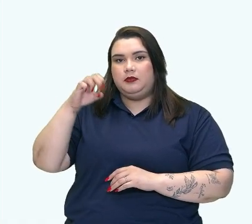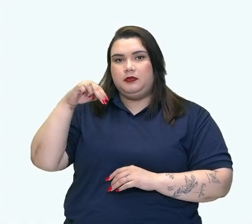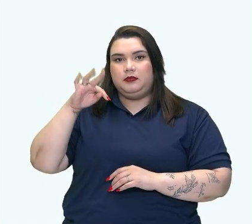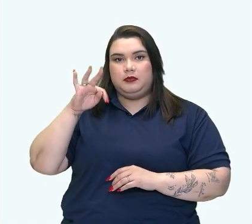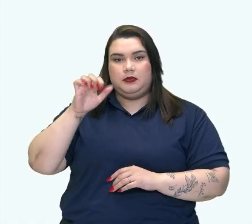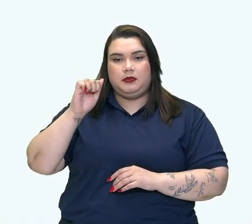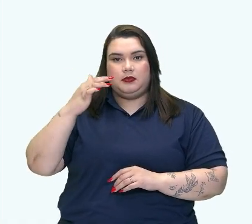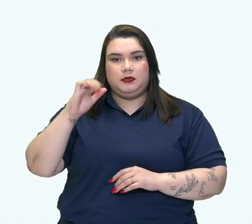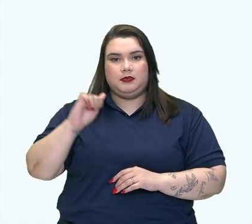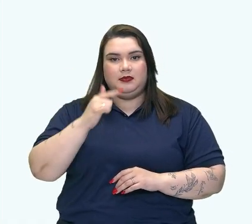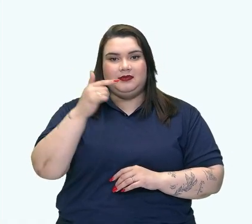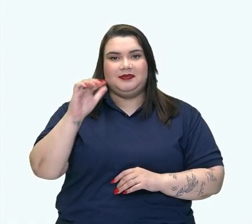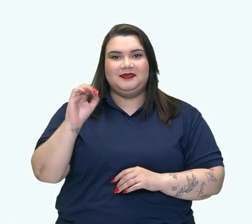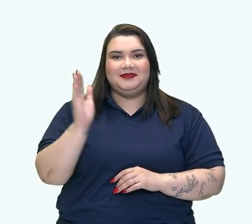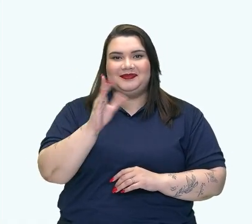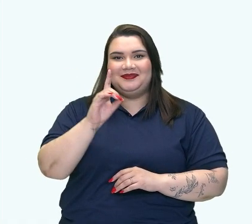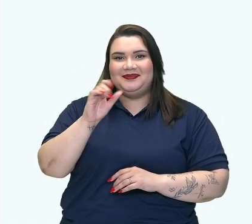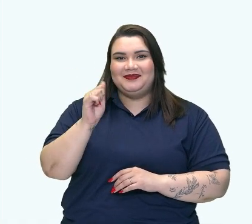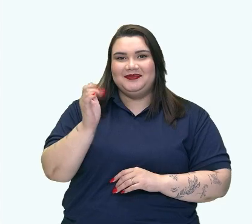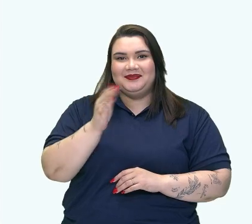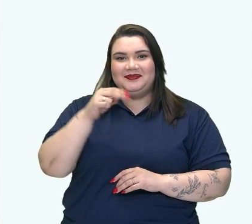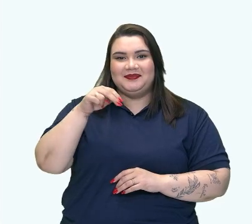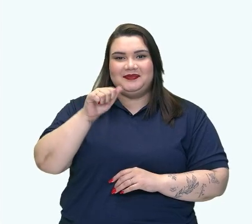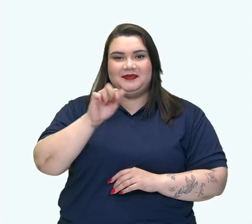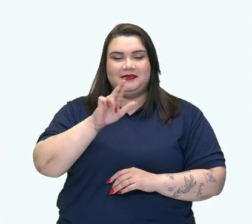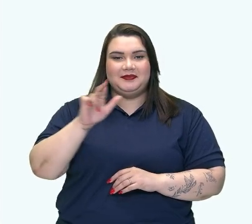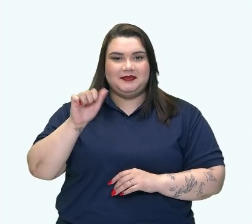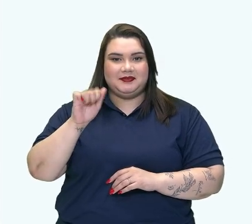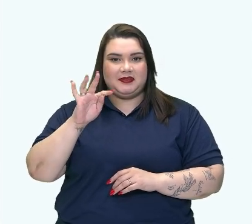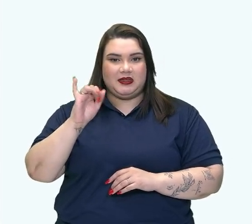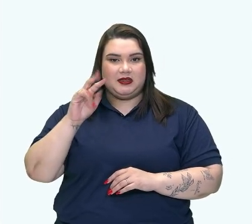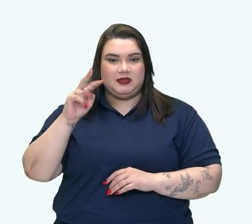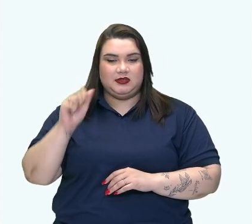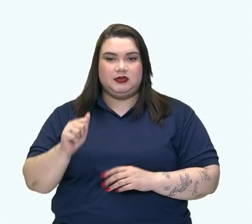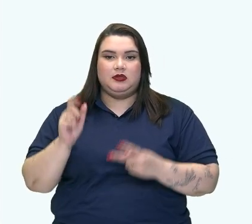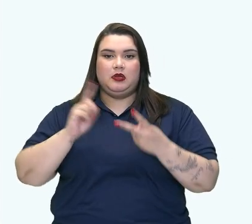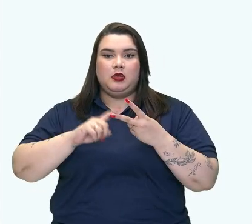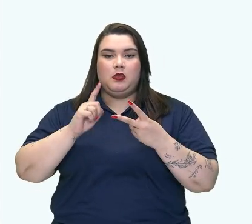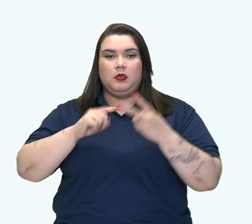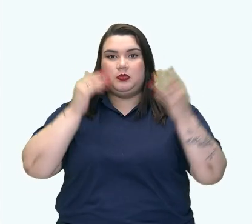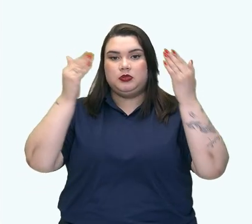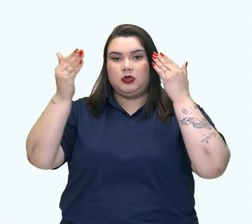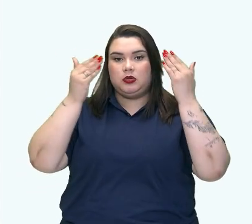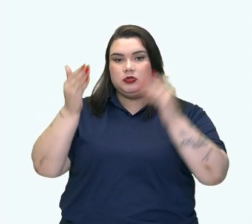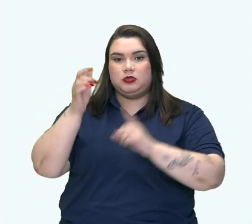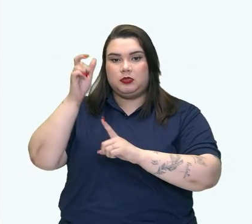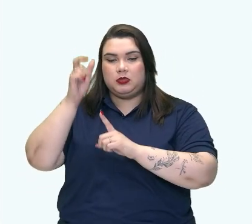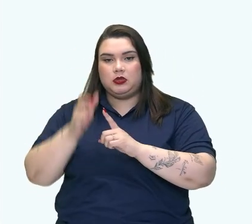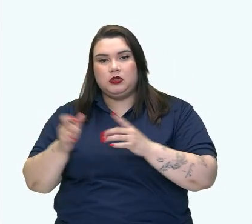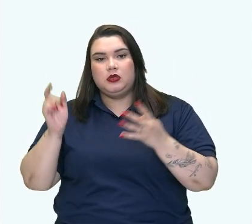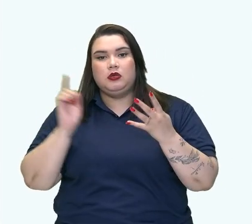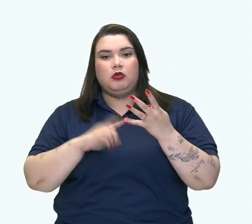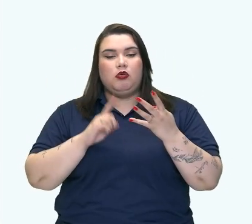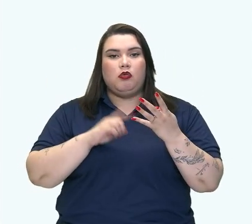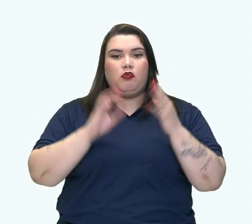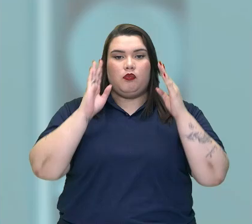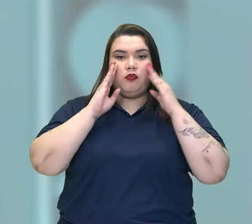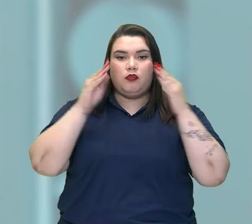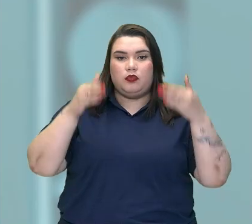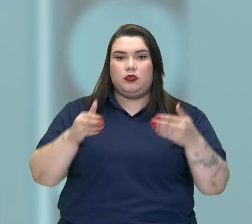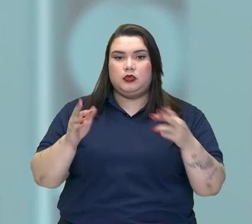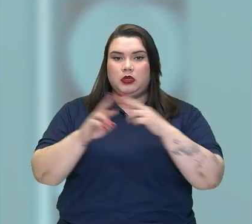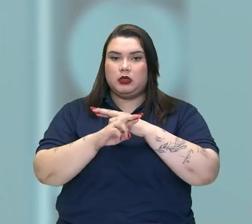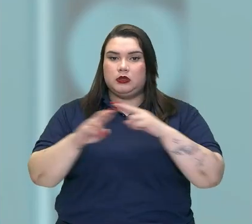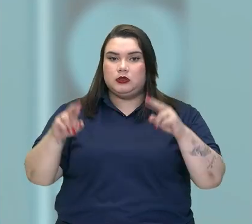já explicar o que é isso, a dimensão psicológica dos personagens e o foco nas relações humanas. Se a